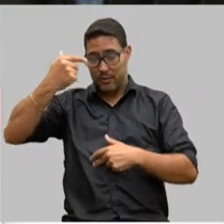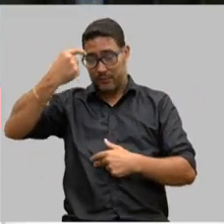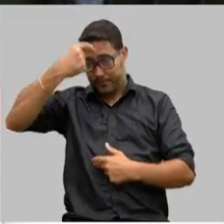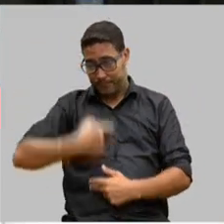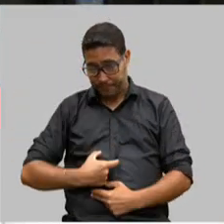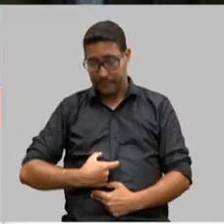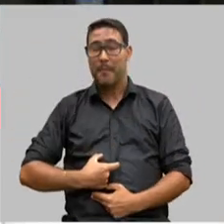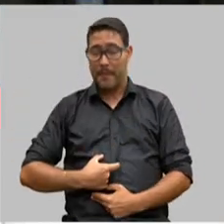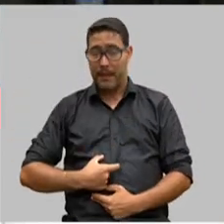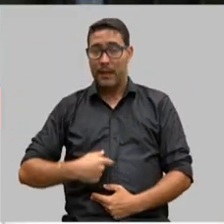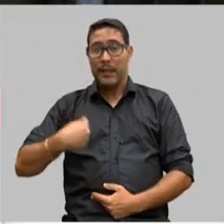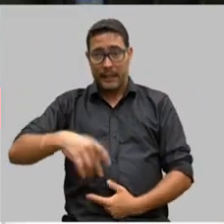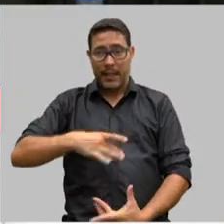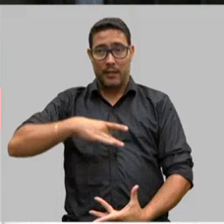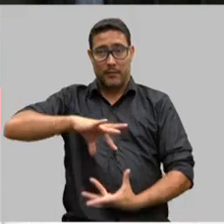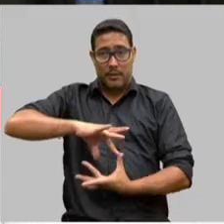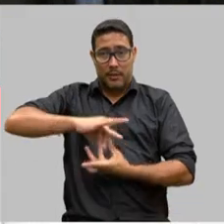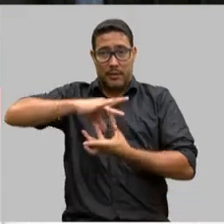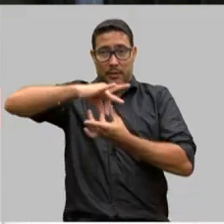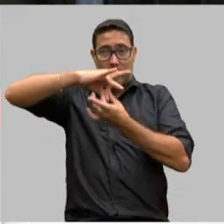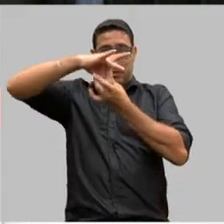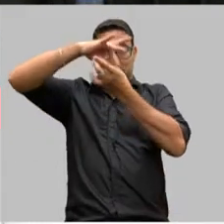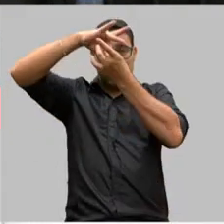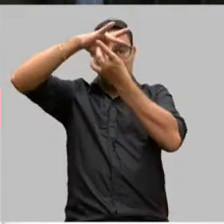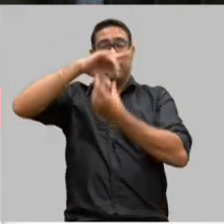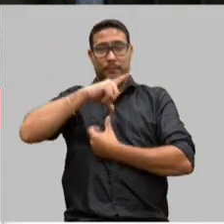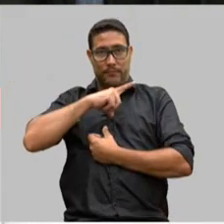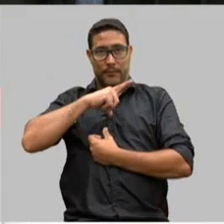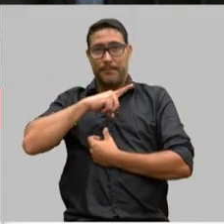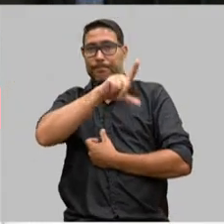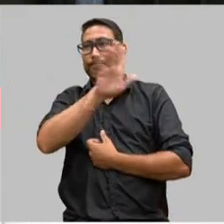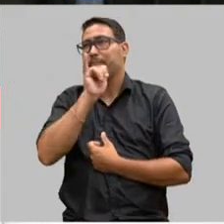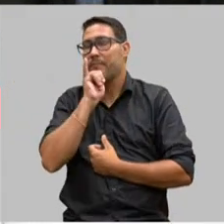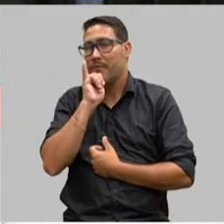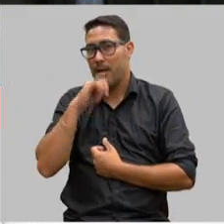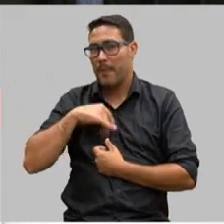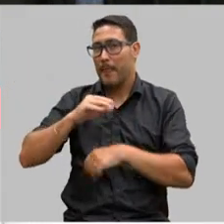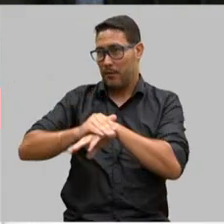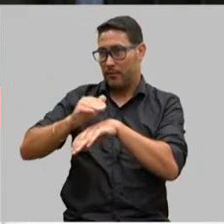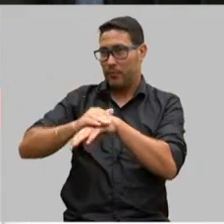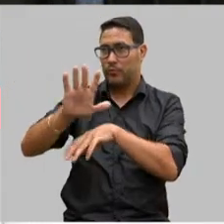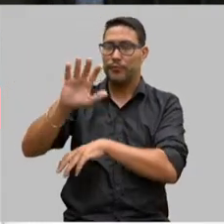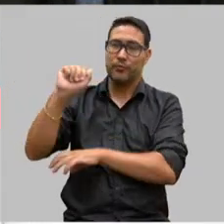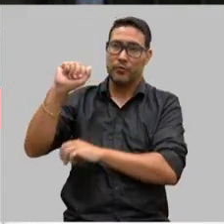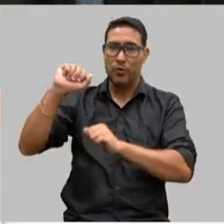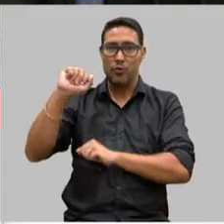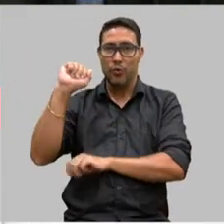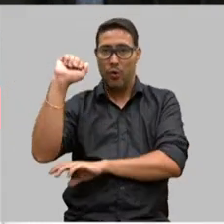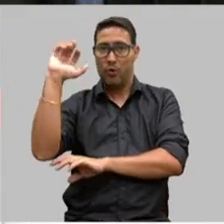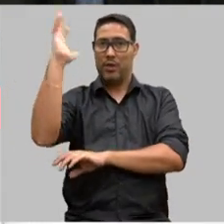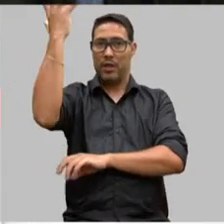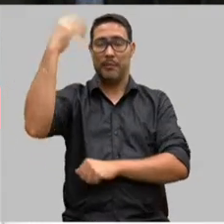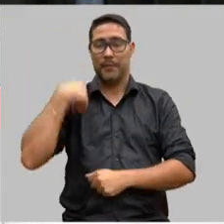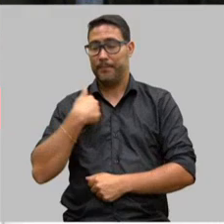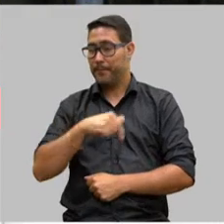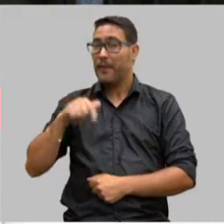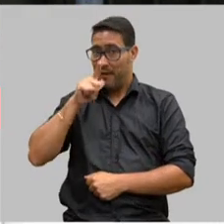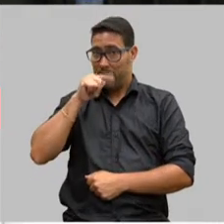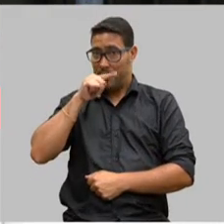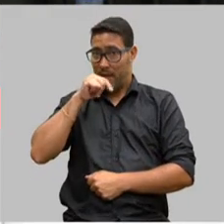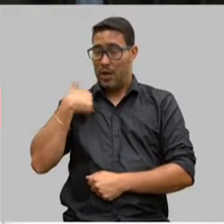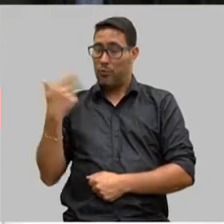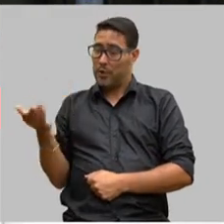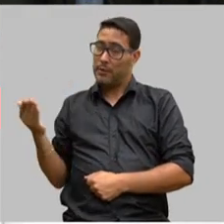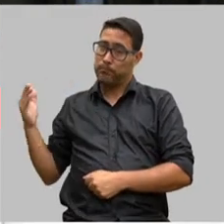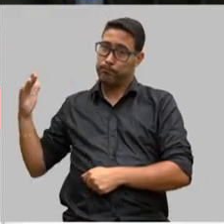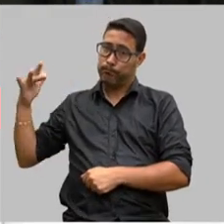Né? O que que o clima... Né? Por exemplo, a água que chega aqui vem da floresta amazônica, tem um